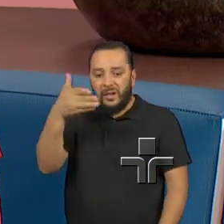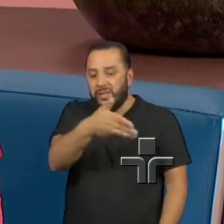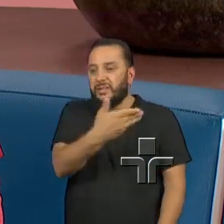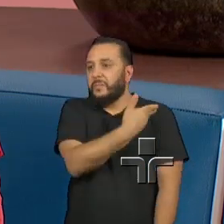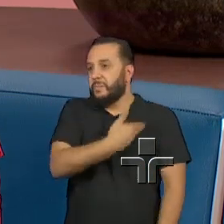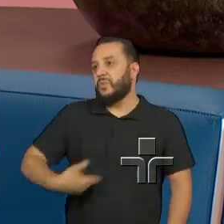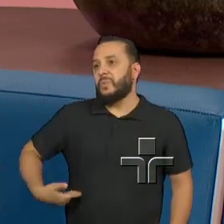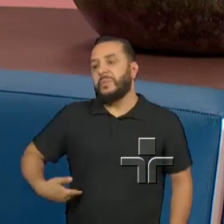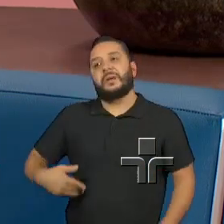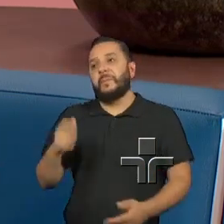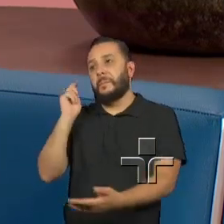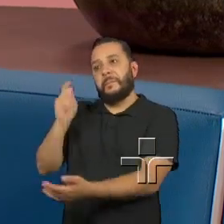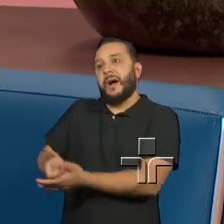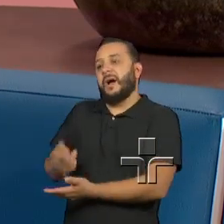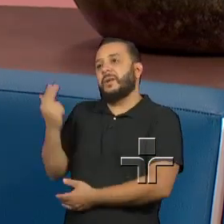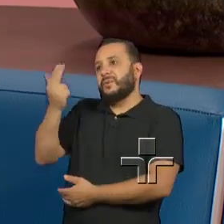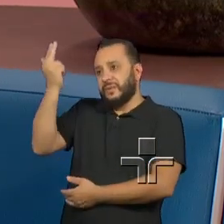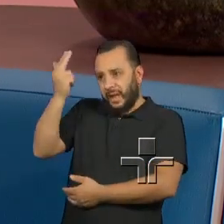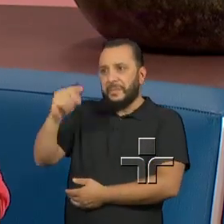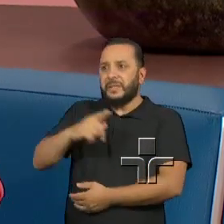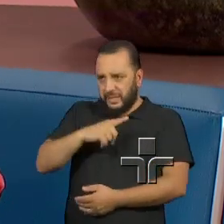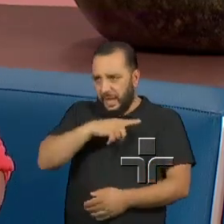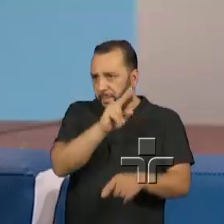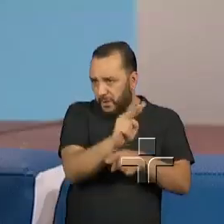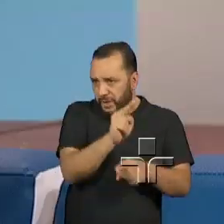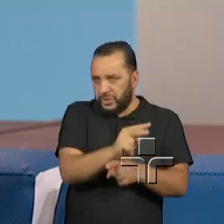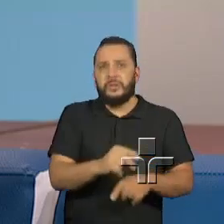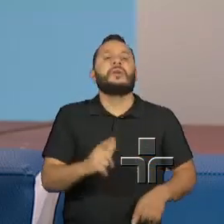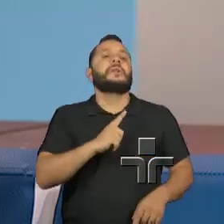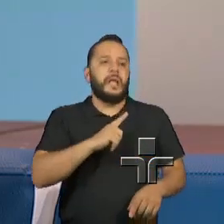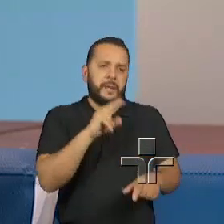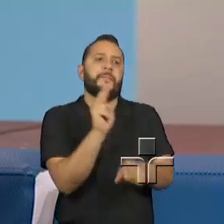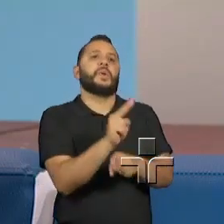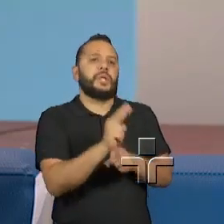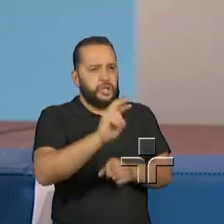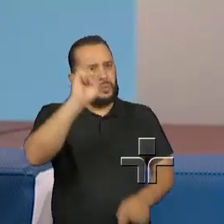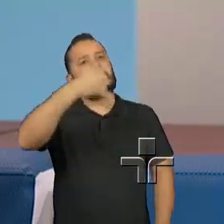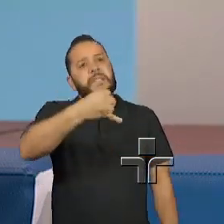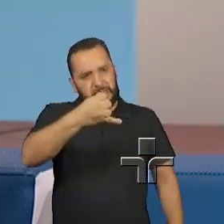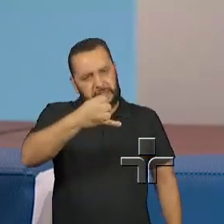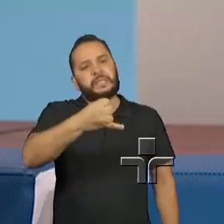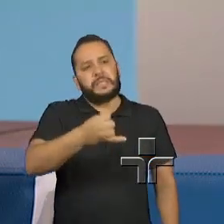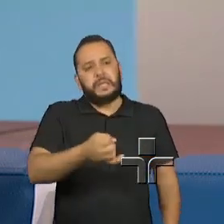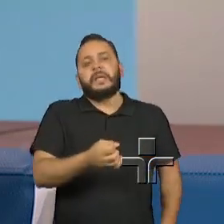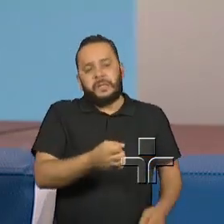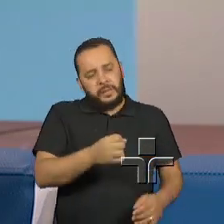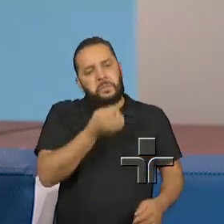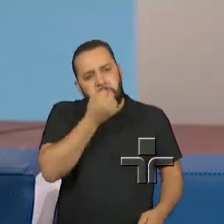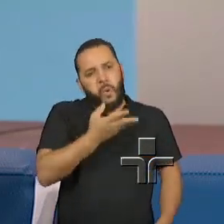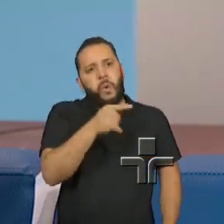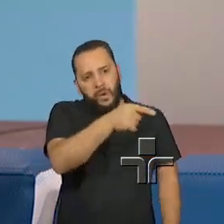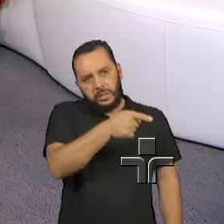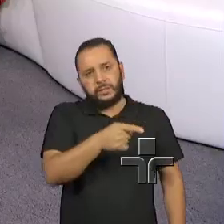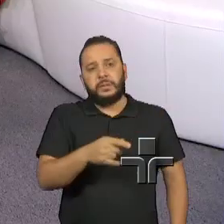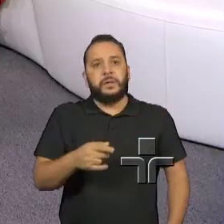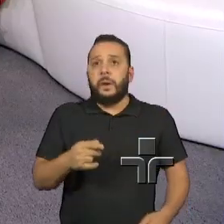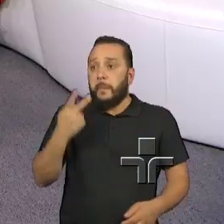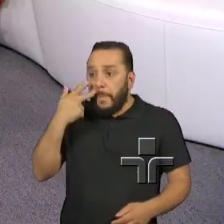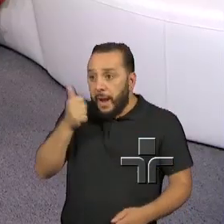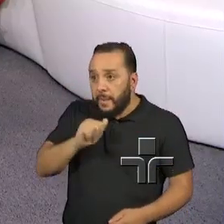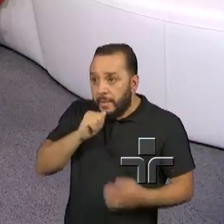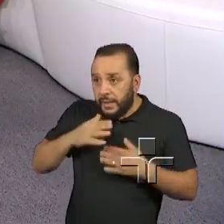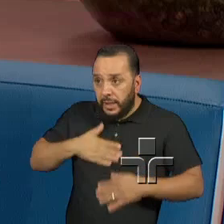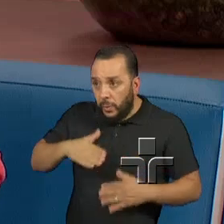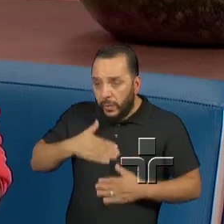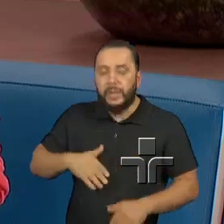vacinas na rede particular, tá coberto, não tem problema. Tá coberto, sim. É. O esquema já é muito bom e muito completo. Os pais podem ficar tranquilos. Podem ficar